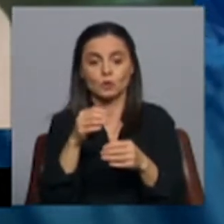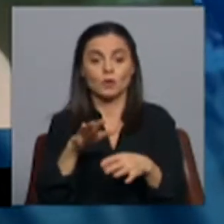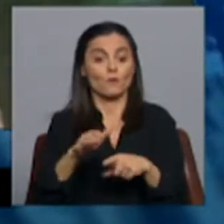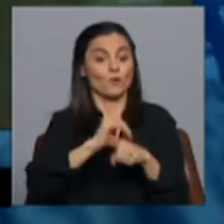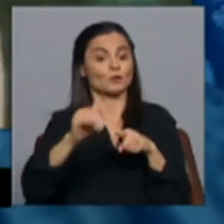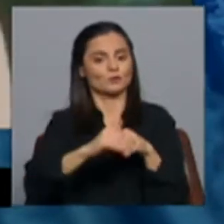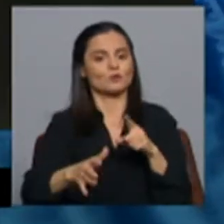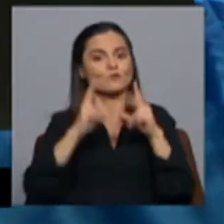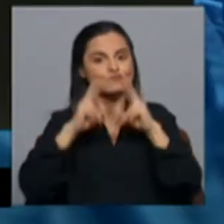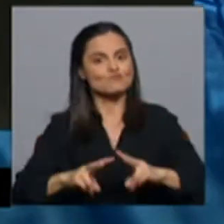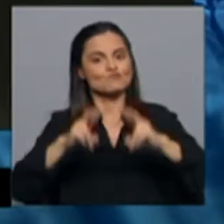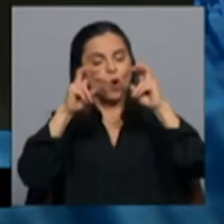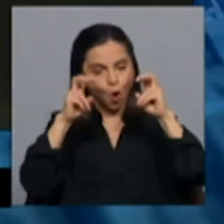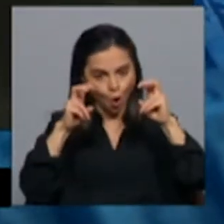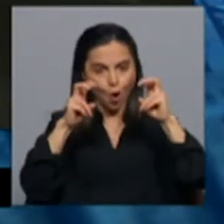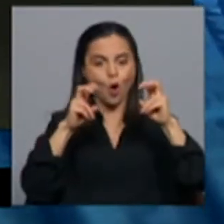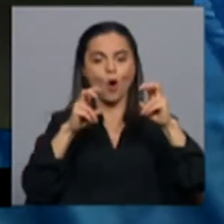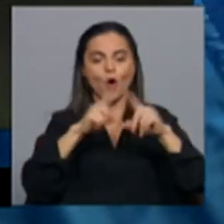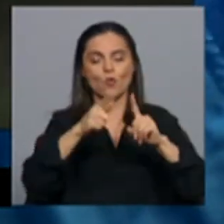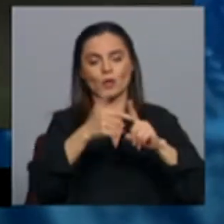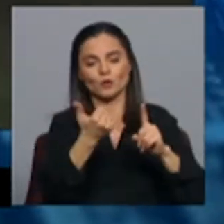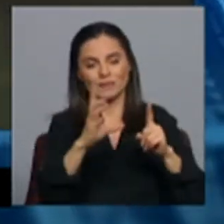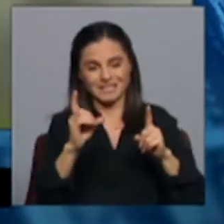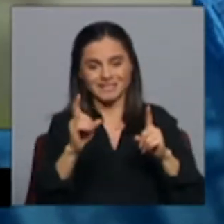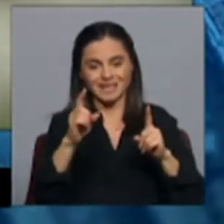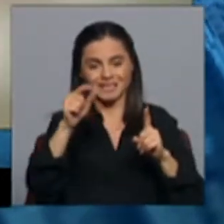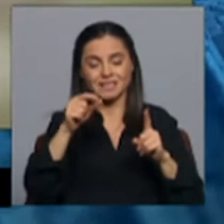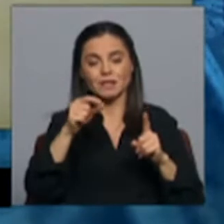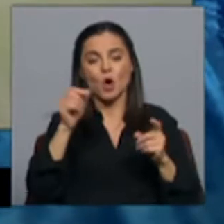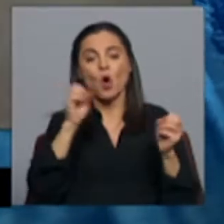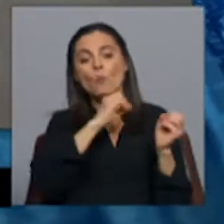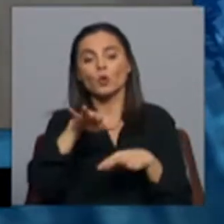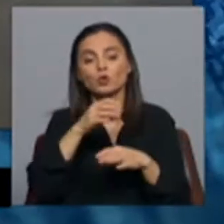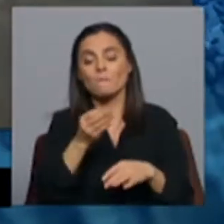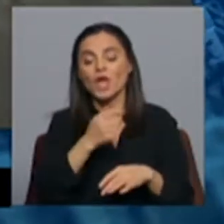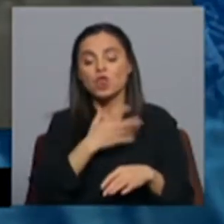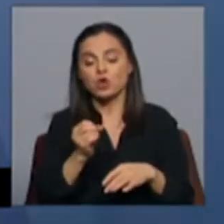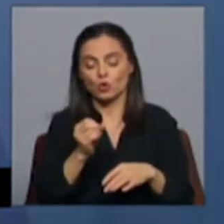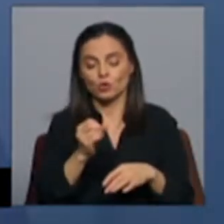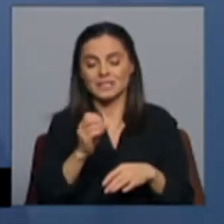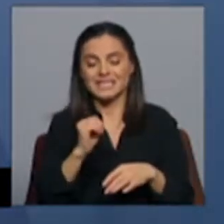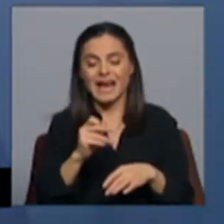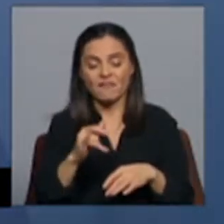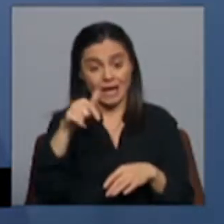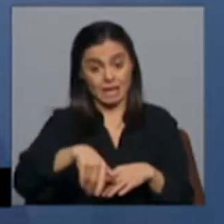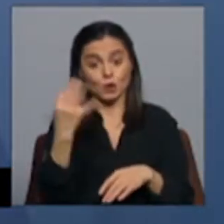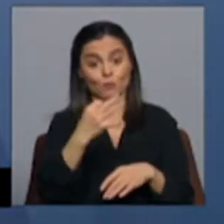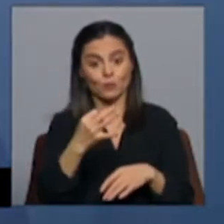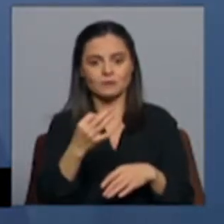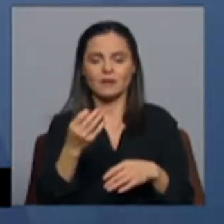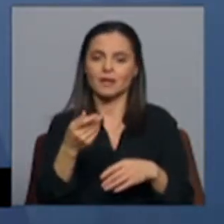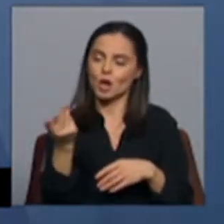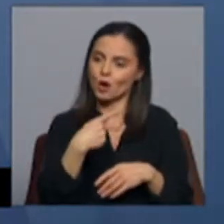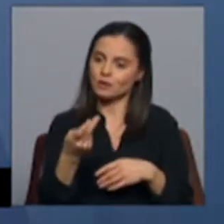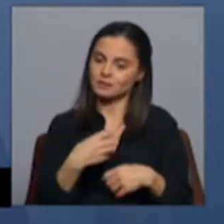2016 o produtor Pedro Saraiva, cá no Porto, e tivemos uma grande empatia musical e foi isso que permitiu,